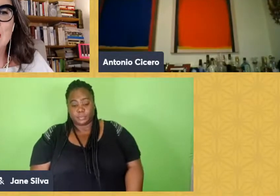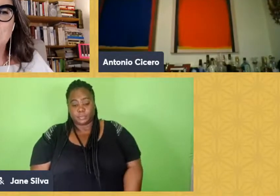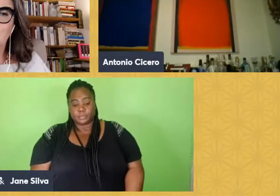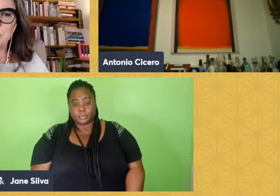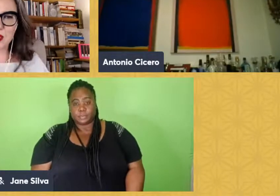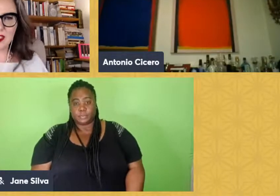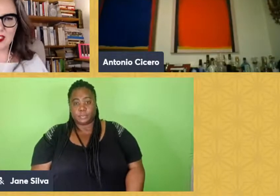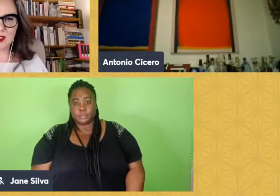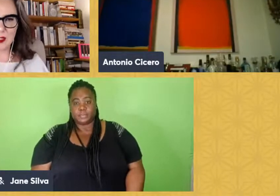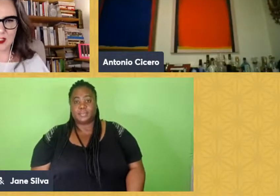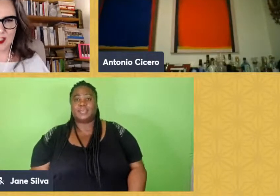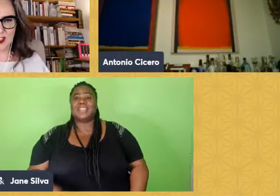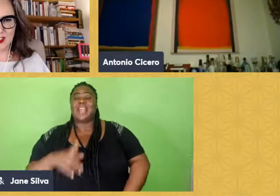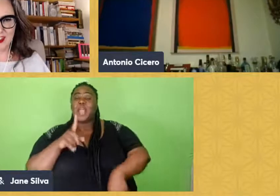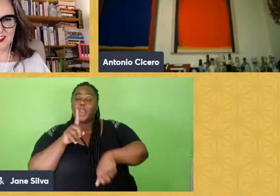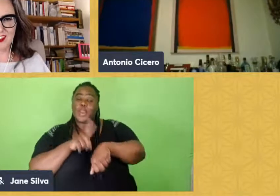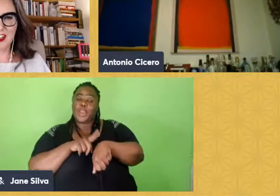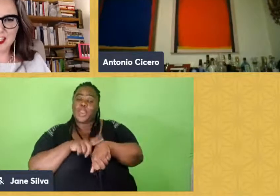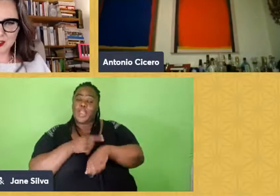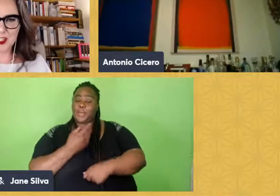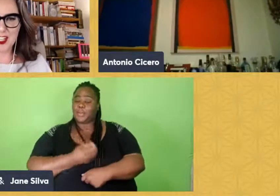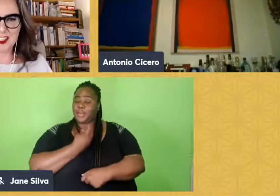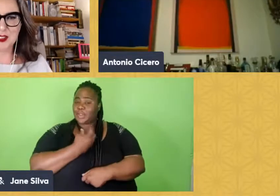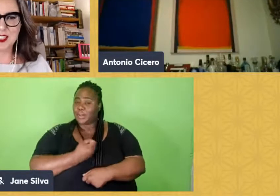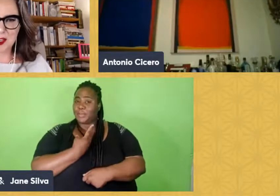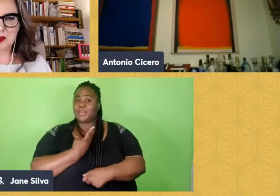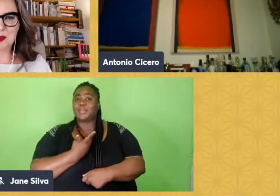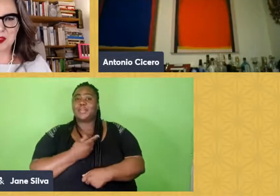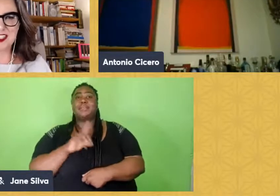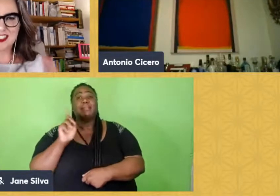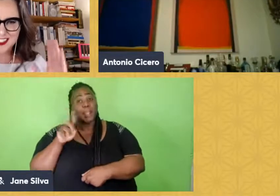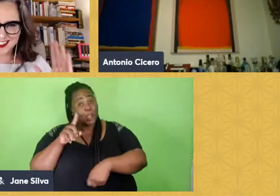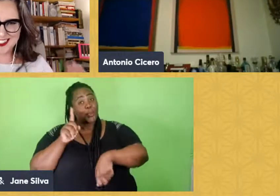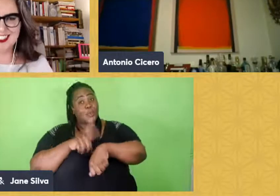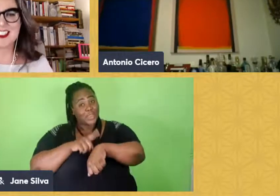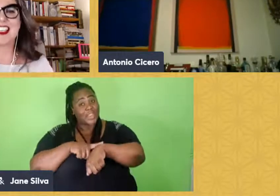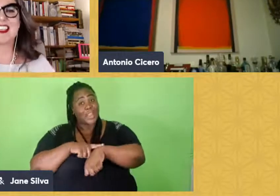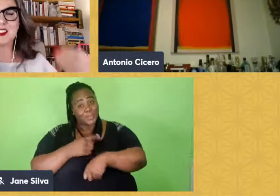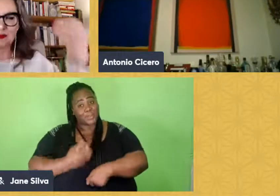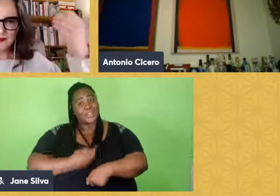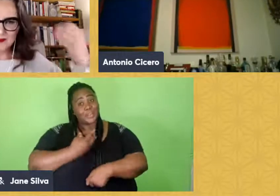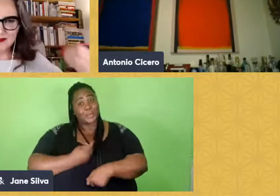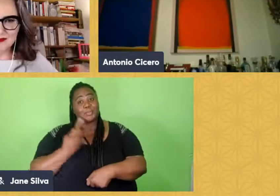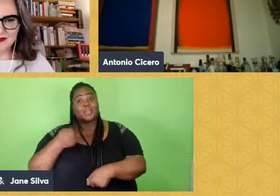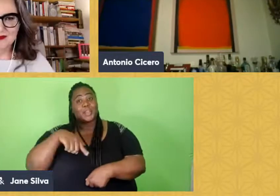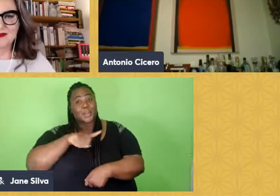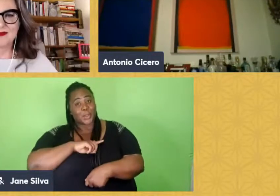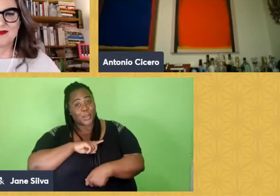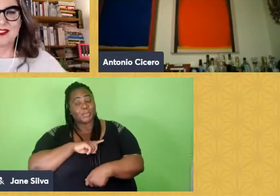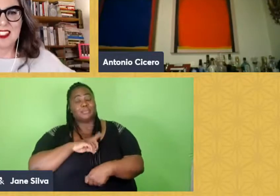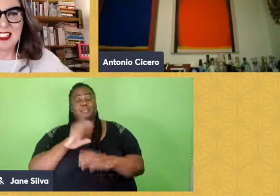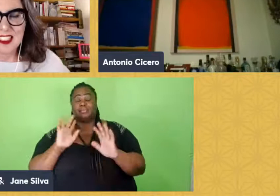É o tempo da poesia, minha gente. Não é isso, Jane? É o tempo da poesia. A gente tem que